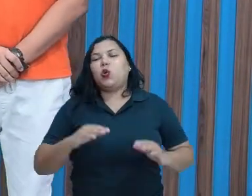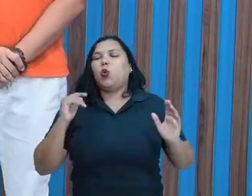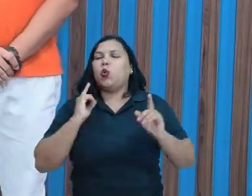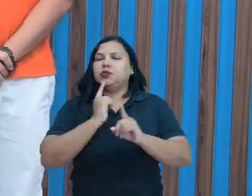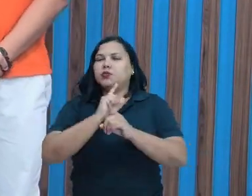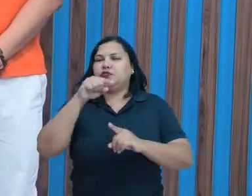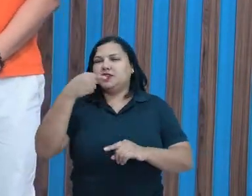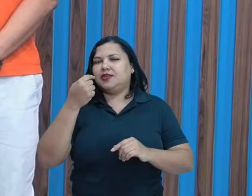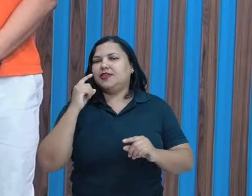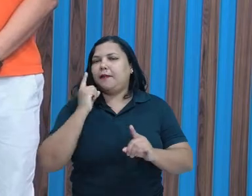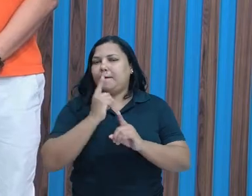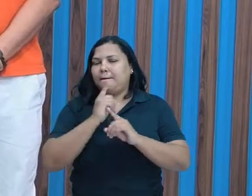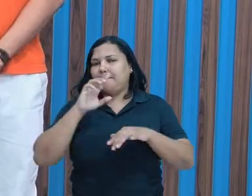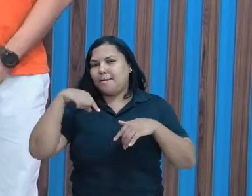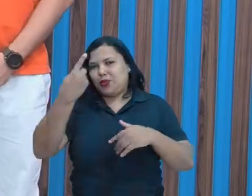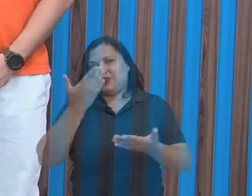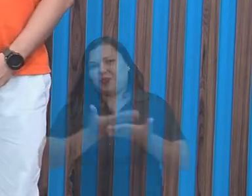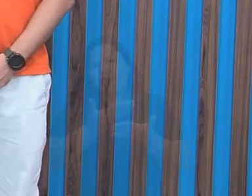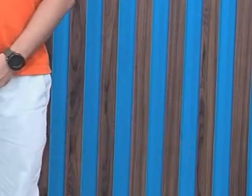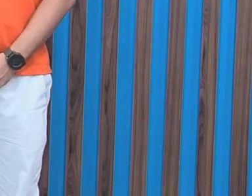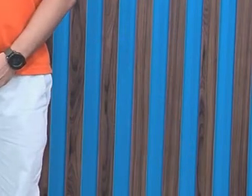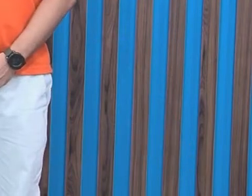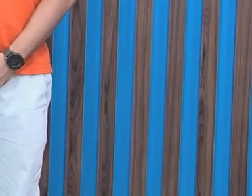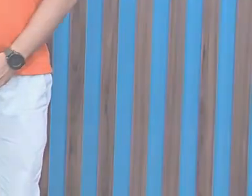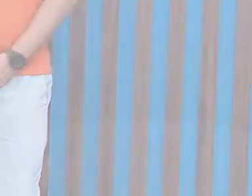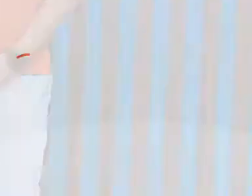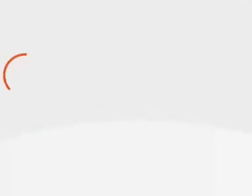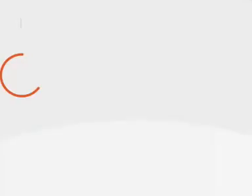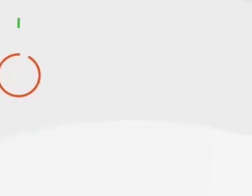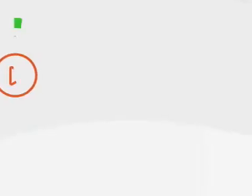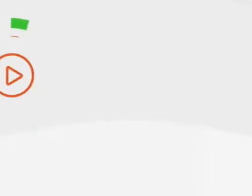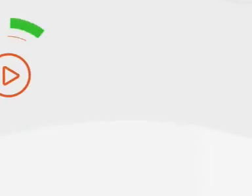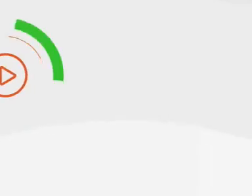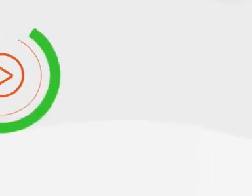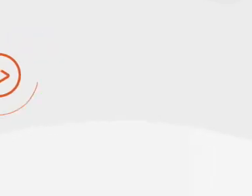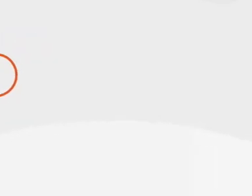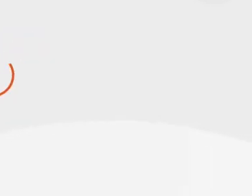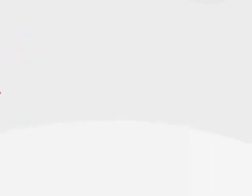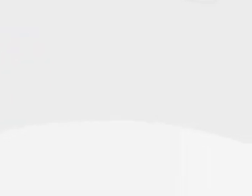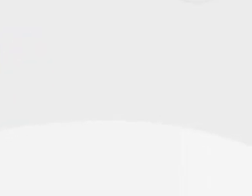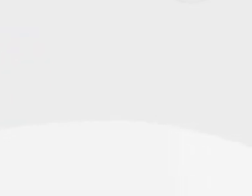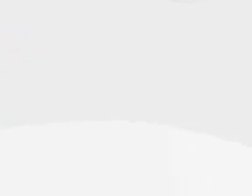vocês na próxima aula aí. Juízo, hein? Tchauzinho de mim pra vocês aqui, ó.